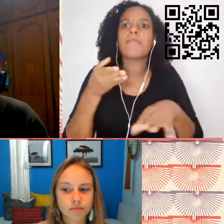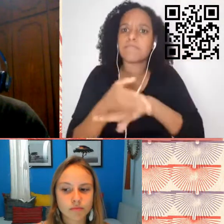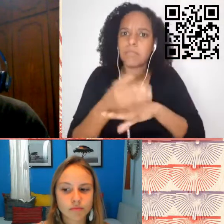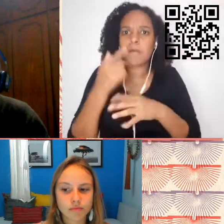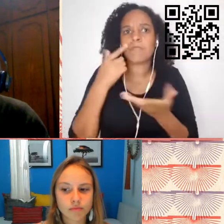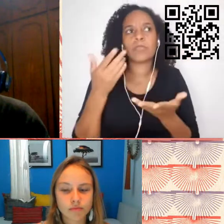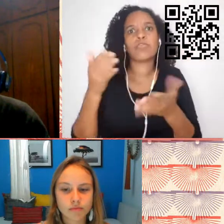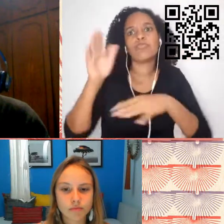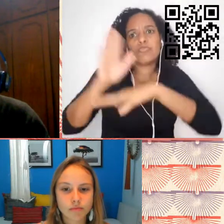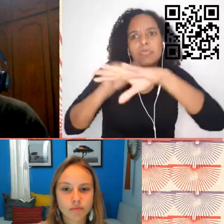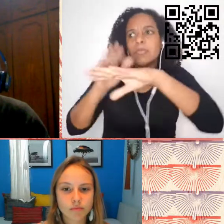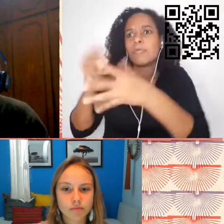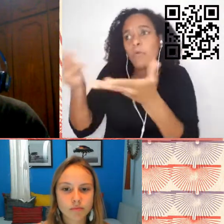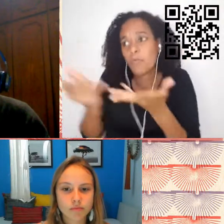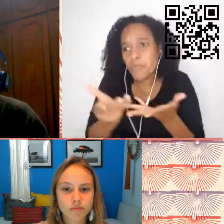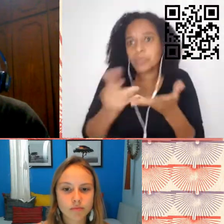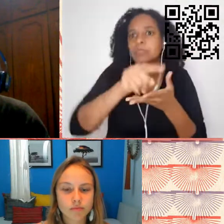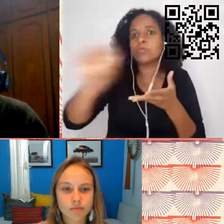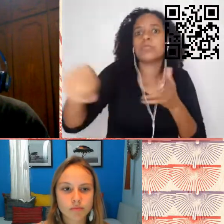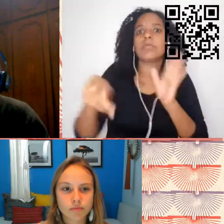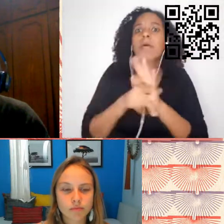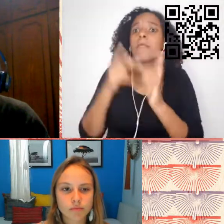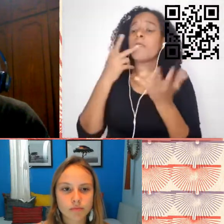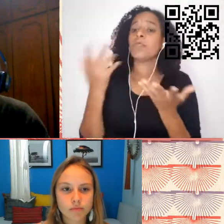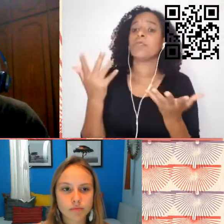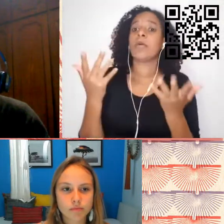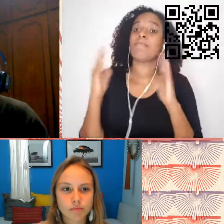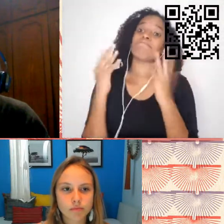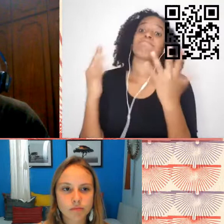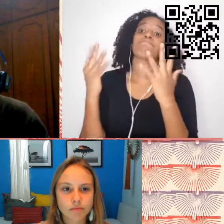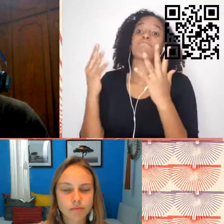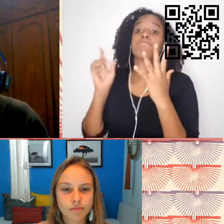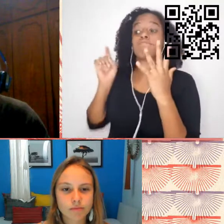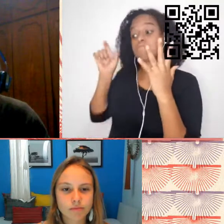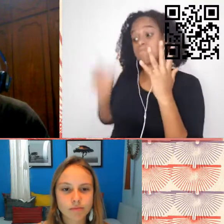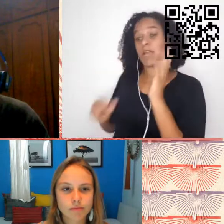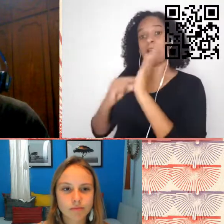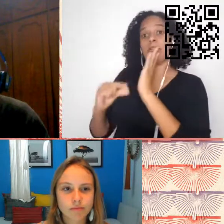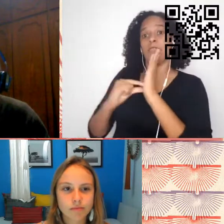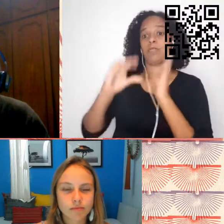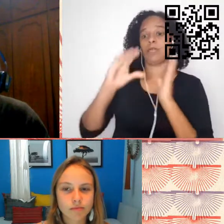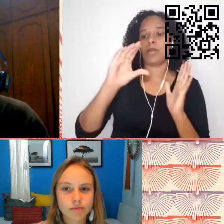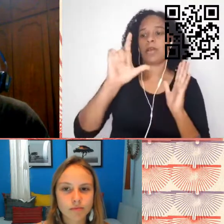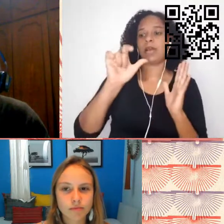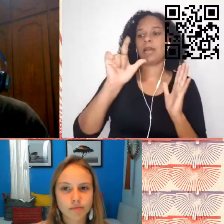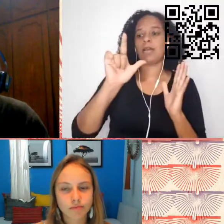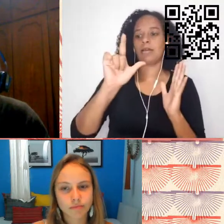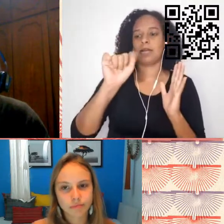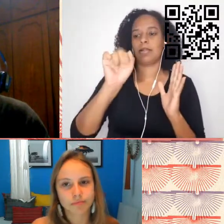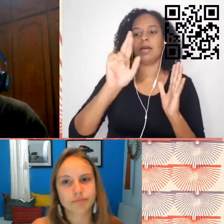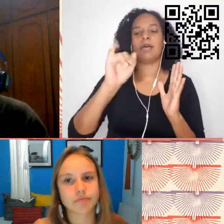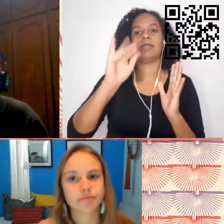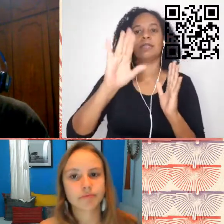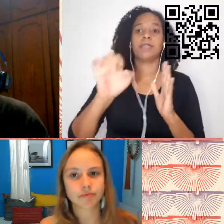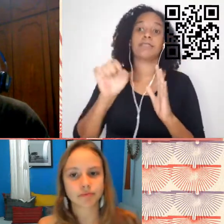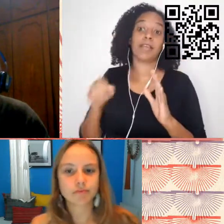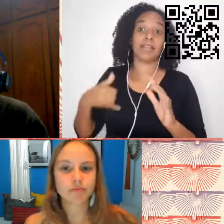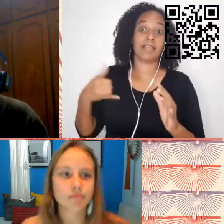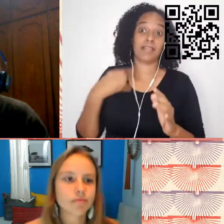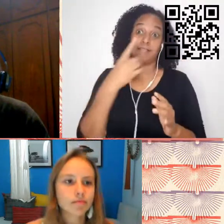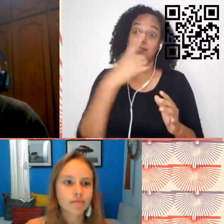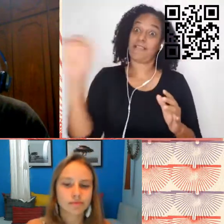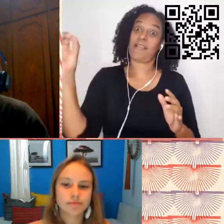nossa comunidade toda da escola para aplaudir Clarice, né? Para comemorar aí o centenário da mocinha.